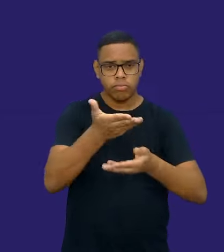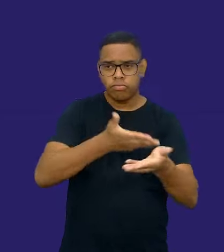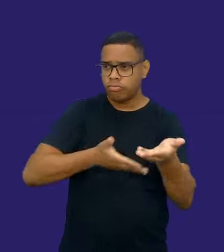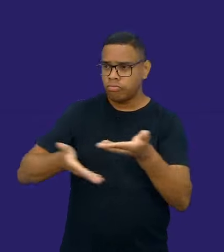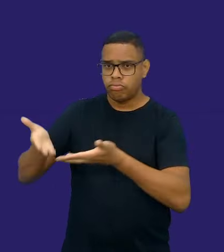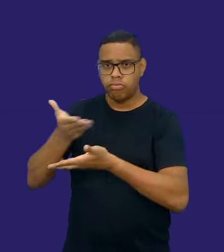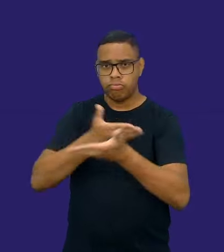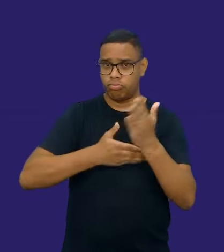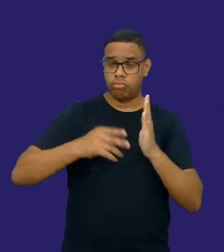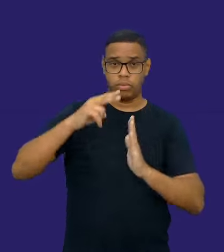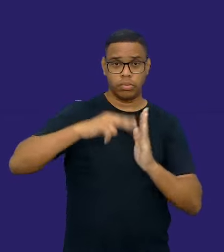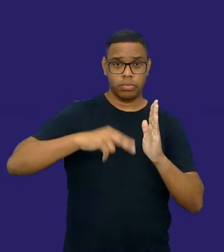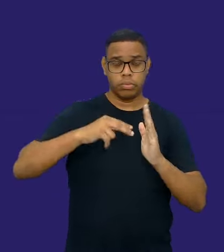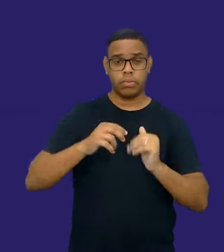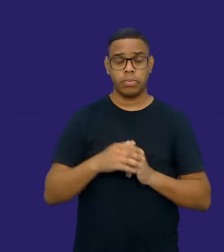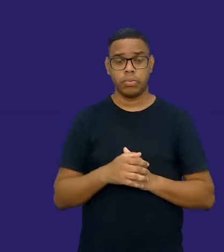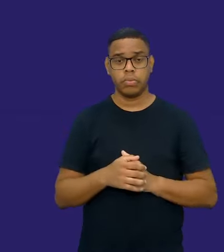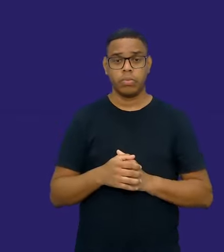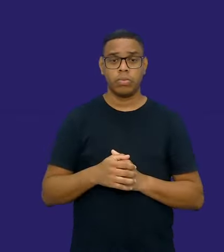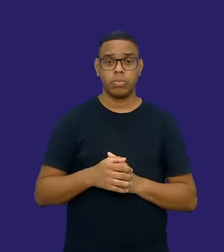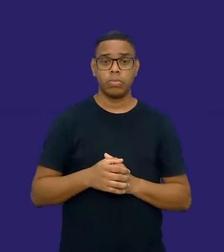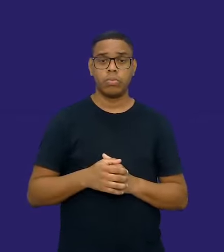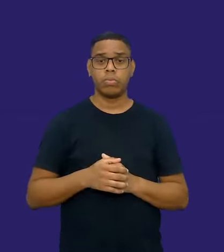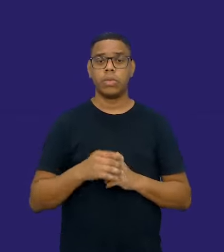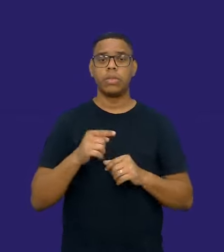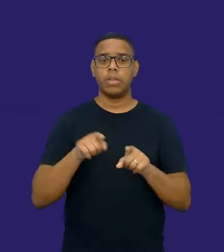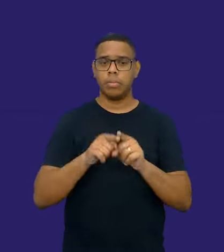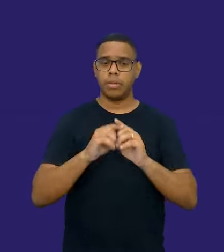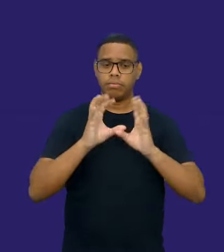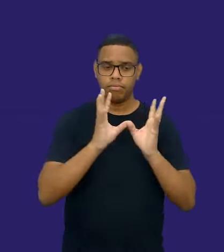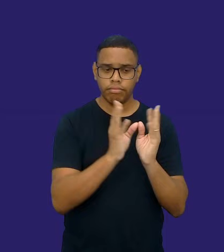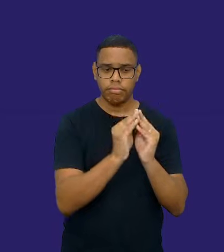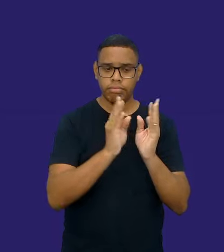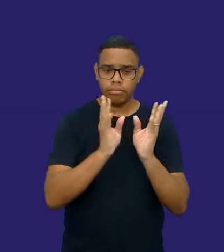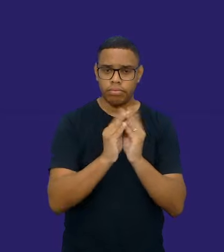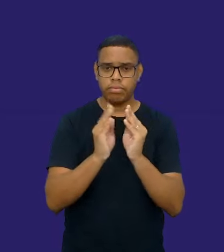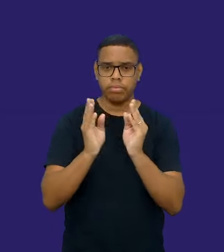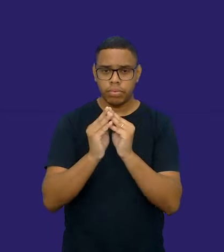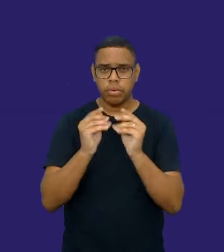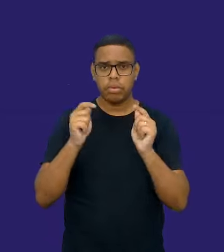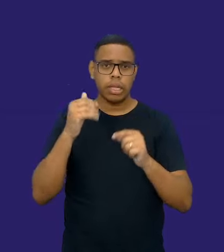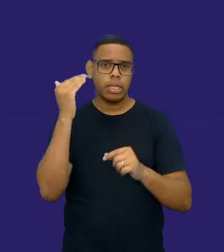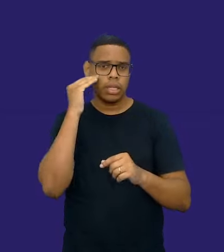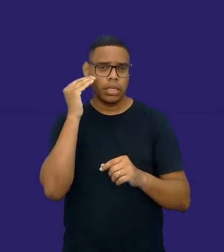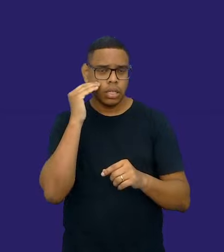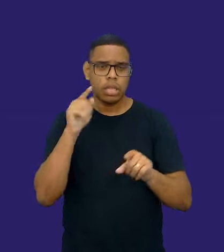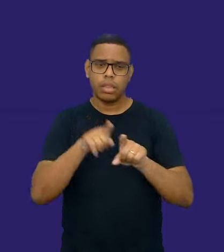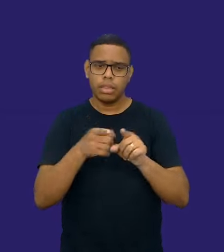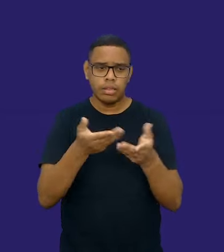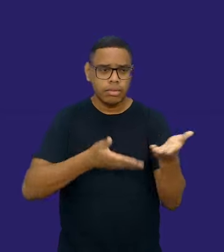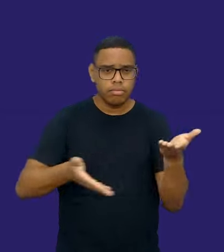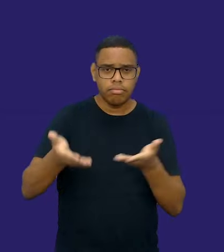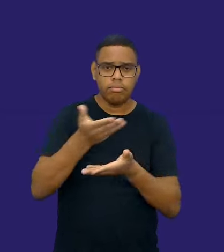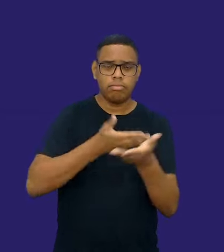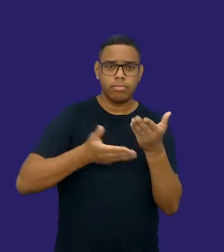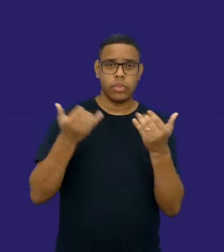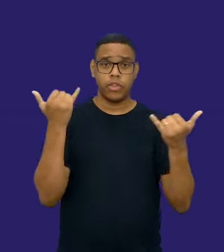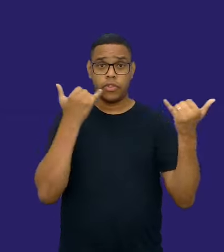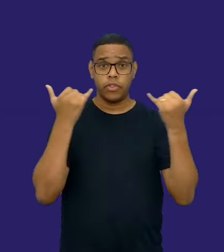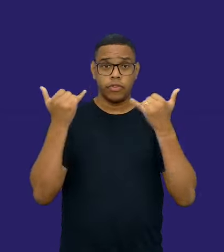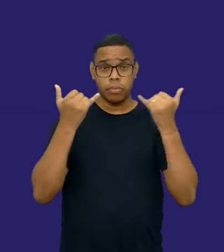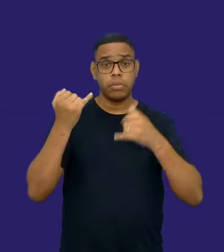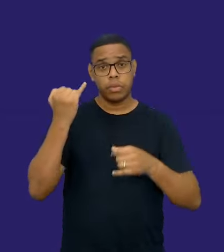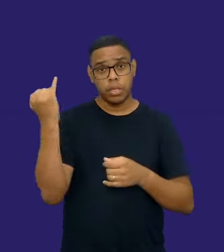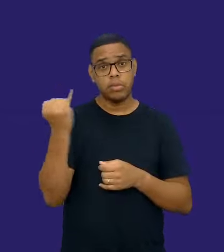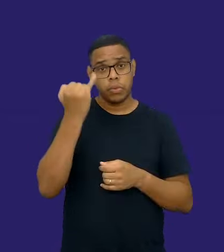e compartilhamentos de informações úteis para estudos futuros. No final do percurso, os